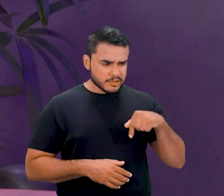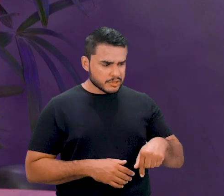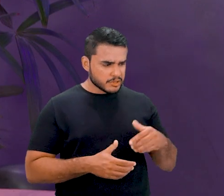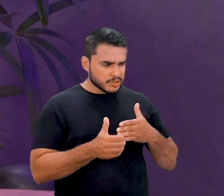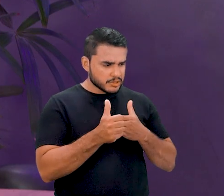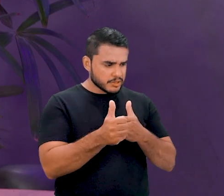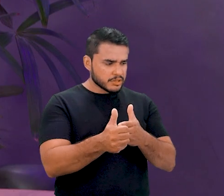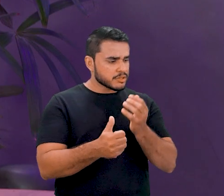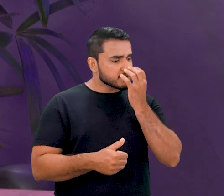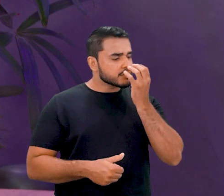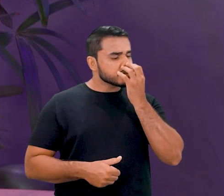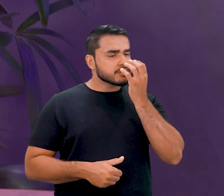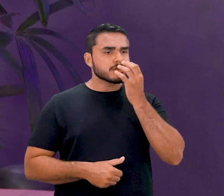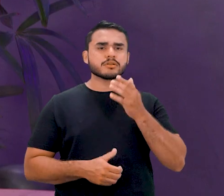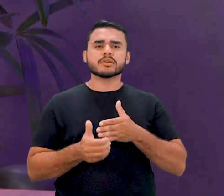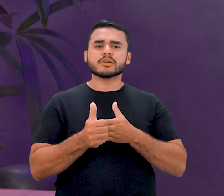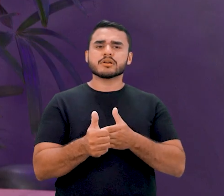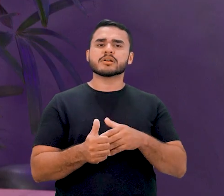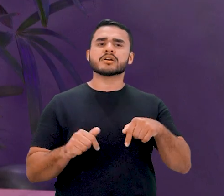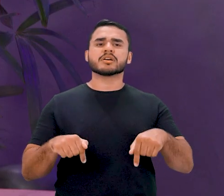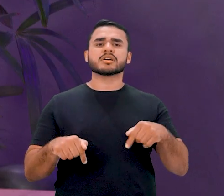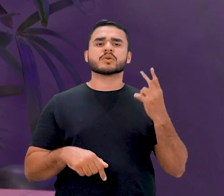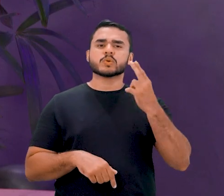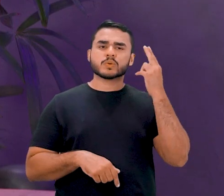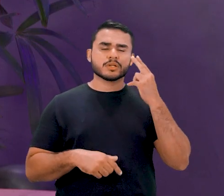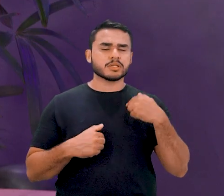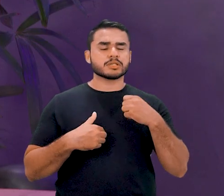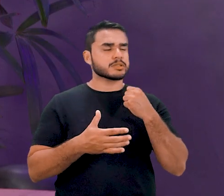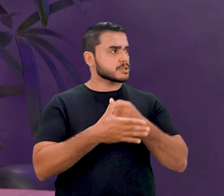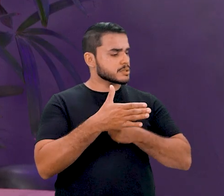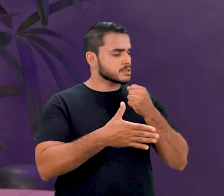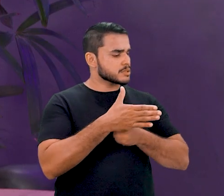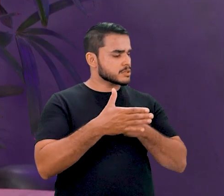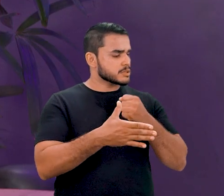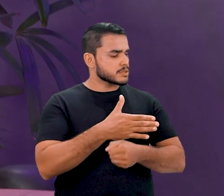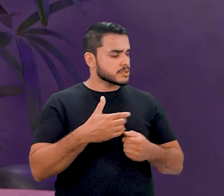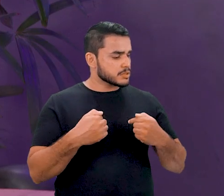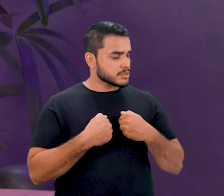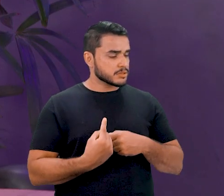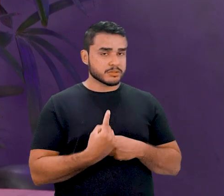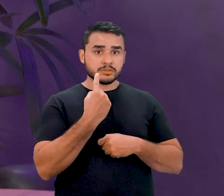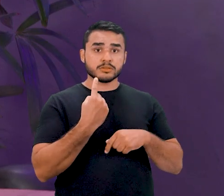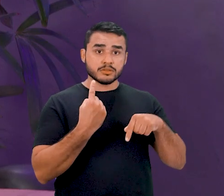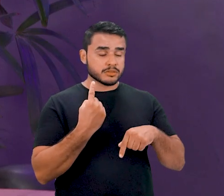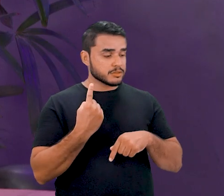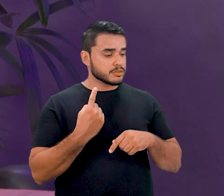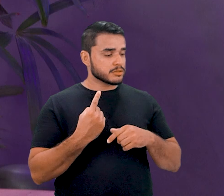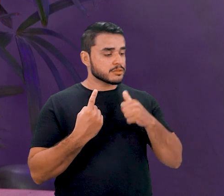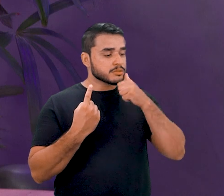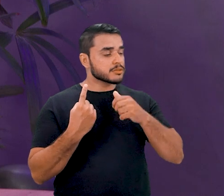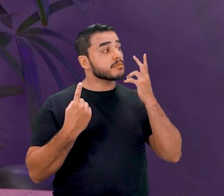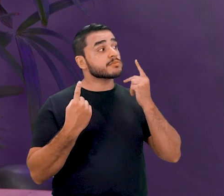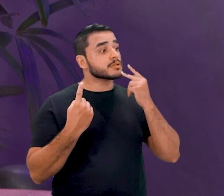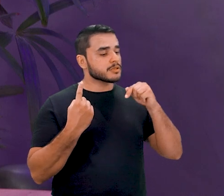existia espaço pra gente do Nordeste. Sim. E eu briguei muito. Eu não sou a primeira pessoa a ter cão-guia aqui, mas eu sou a primeira